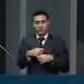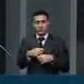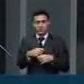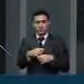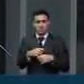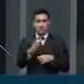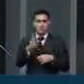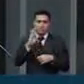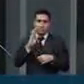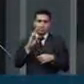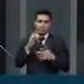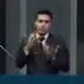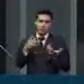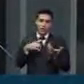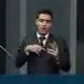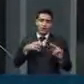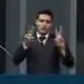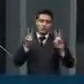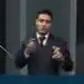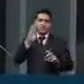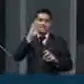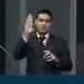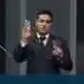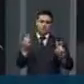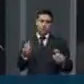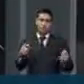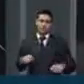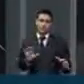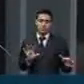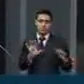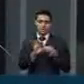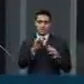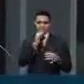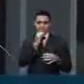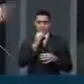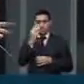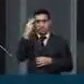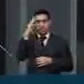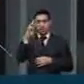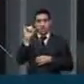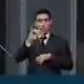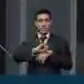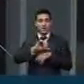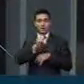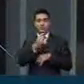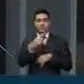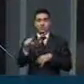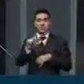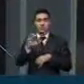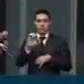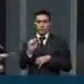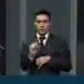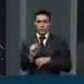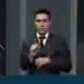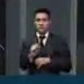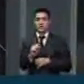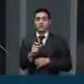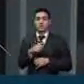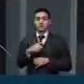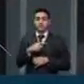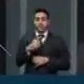grandes questões que afligem a nossa população. Vejam só, lá em São Luís, que é a nossa capital, nós temos hoje